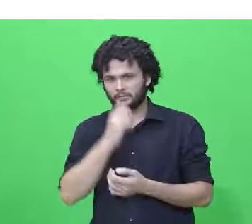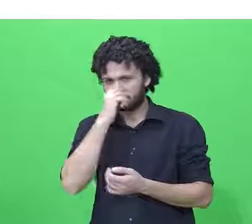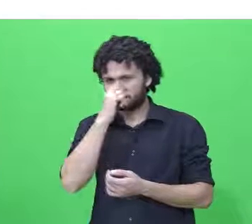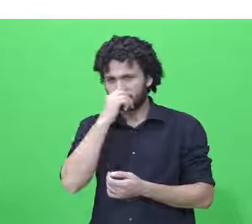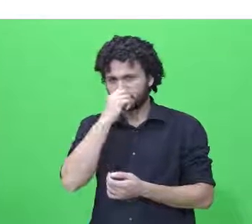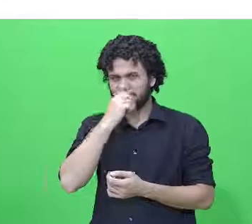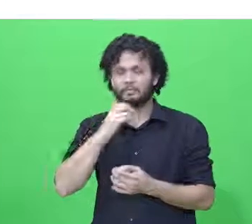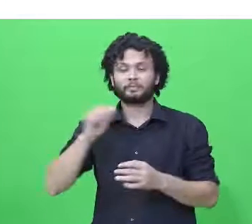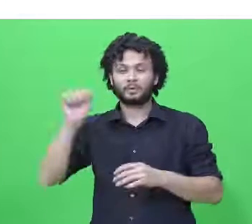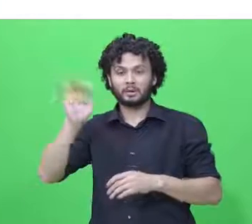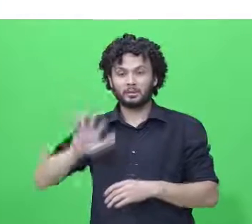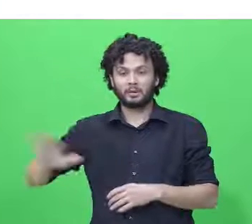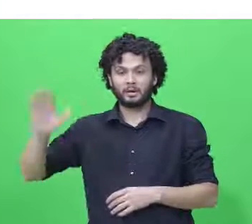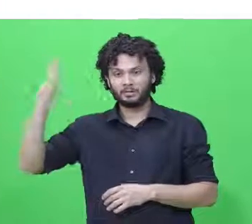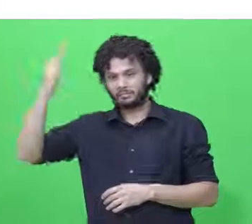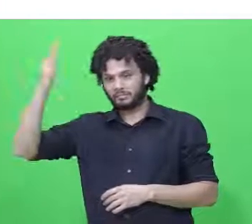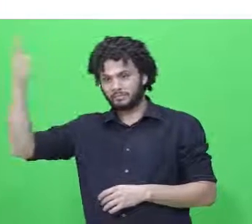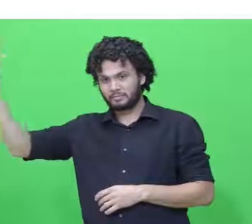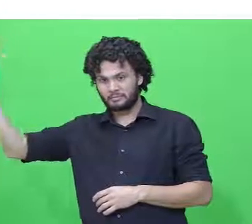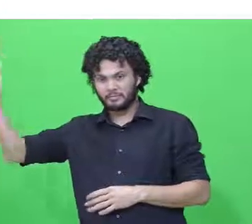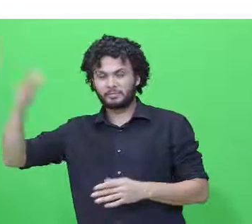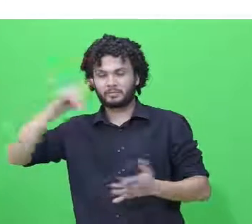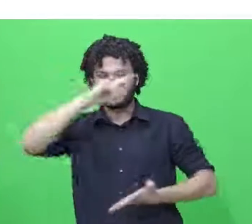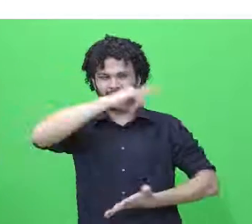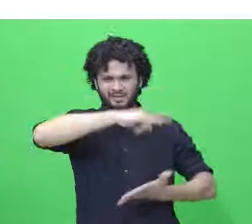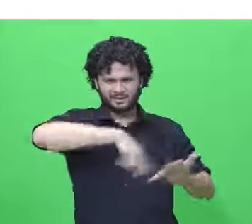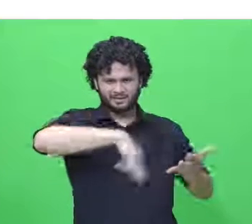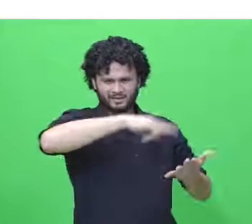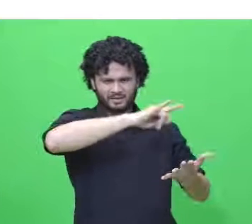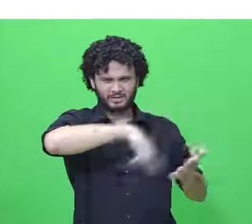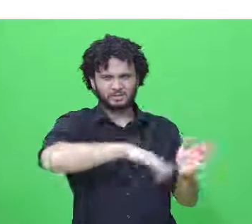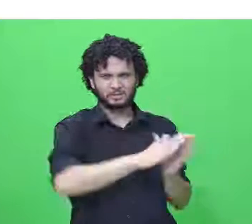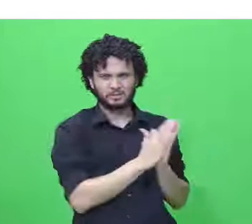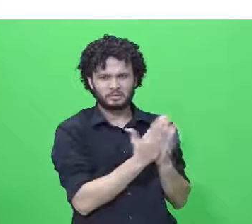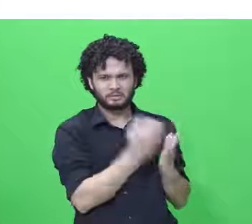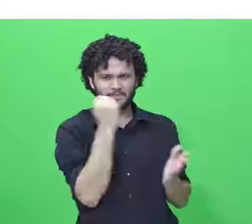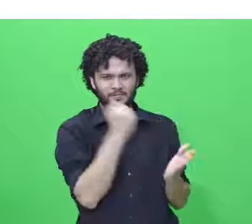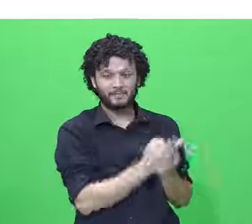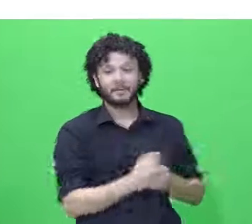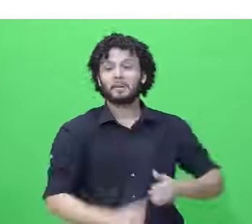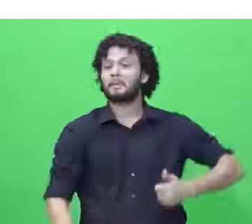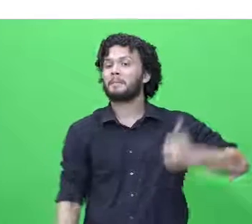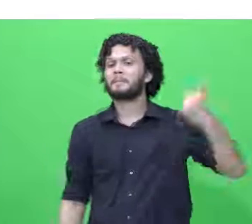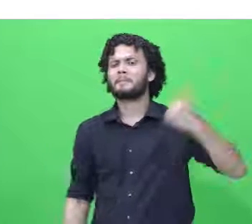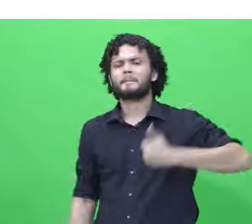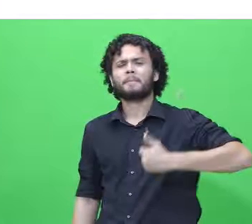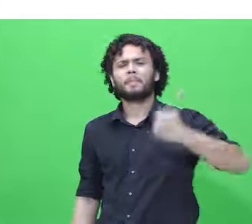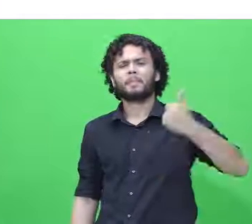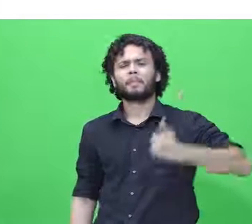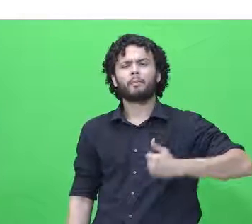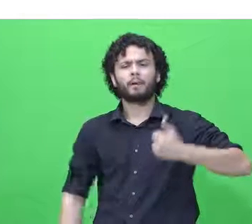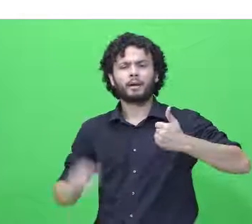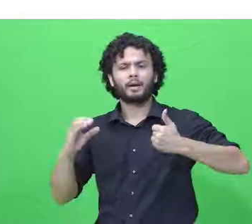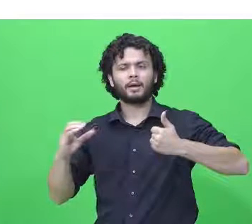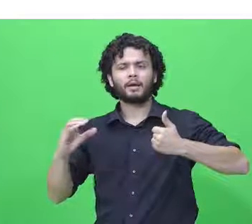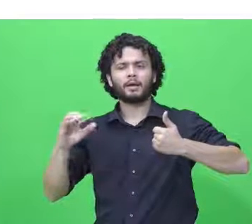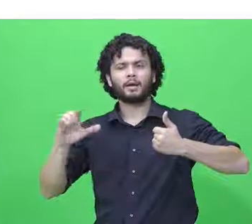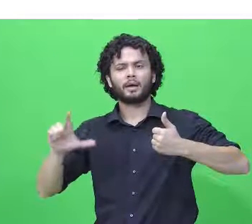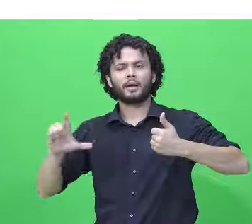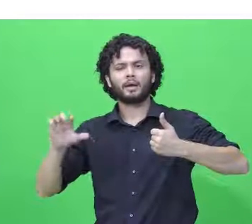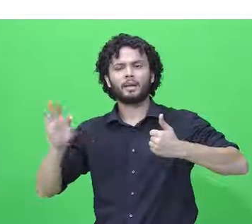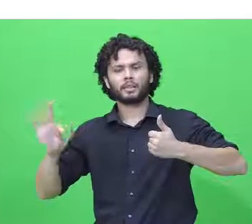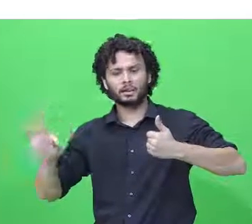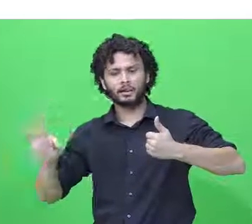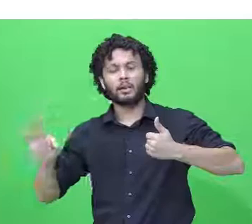Imagens, então, para vocês aí da carteira profissional. Perceba, então, que a nossa primeira carteira, né, da CLT, ela é